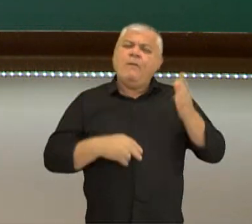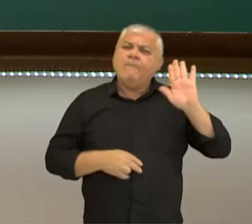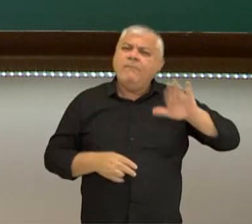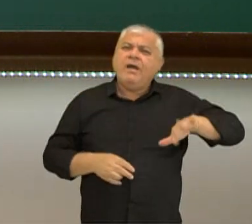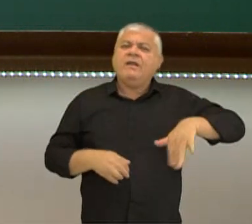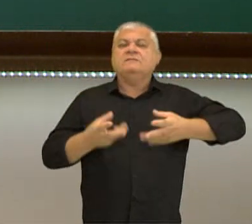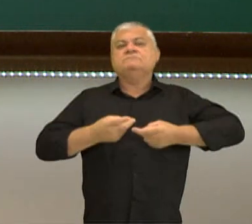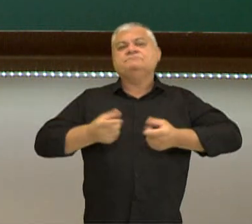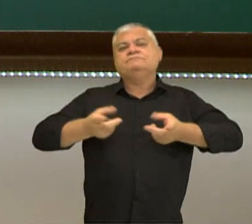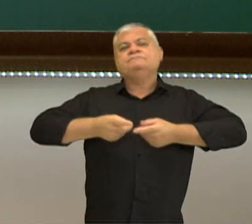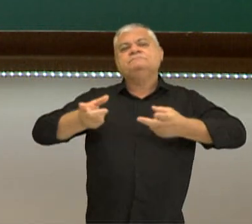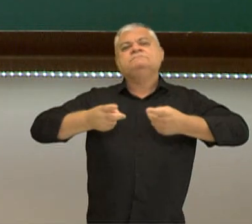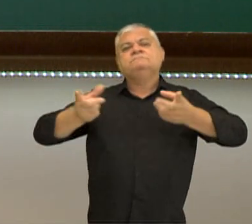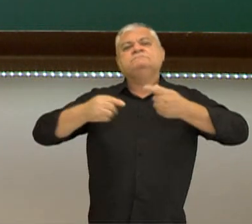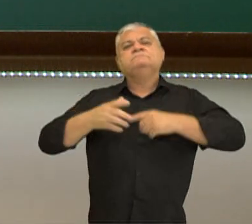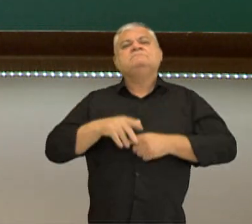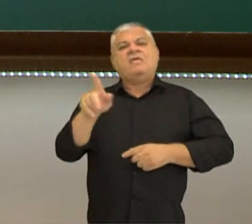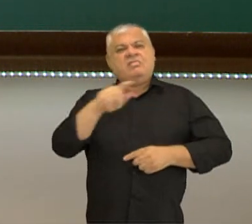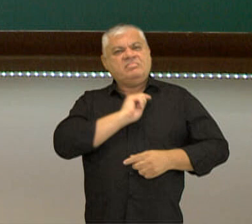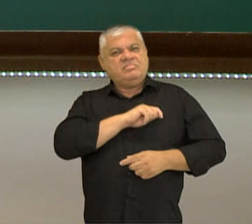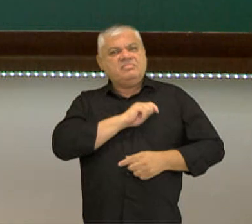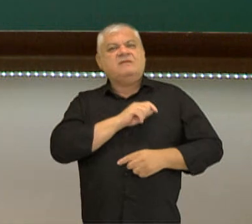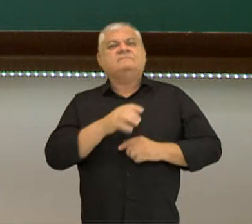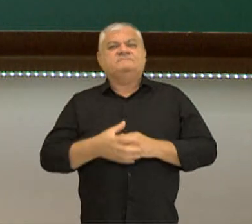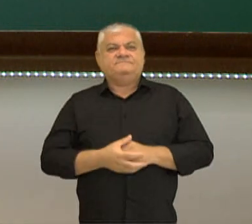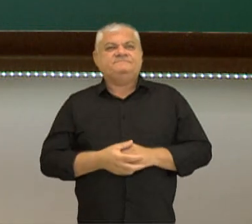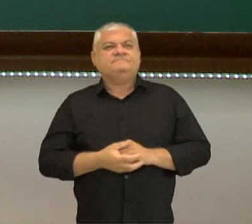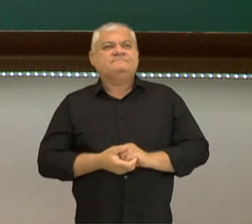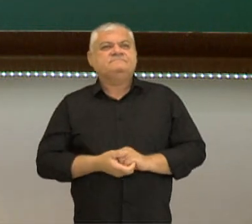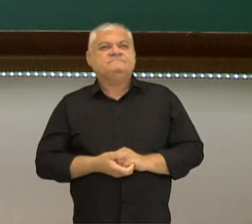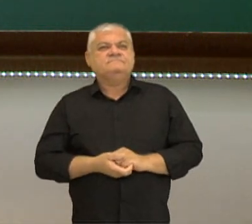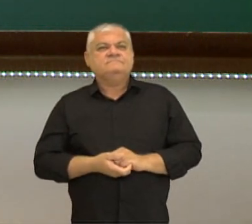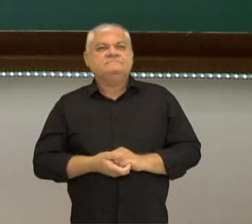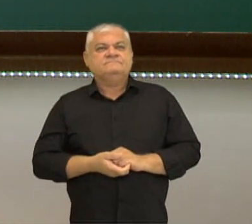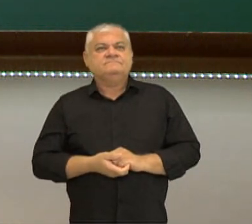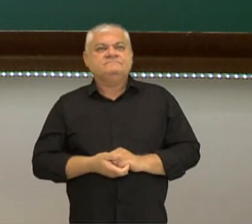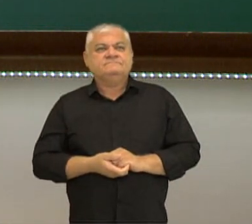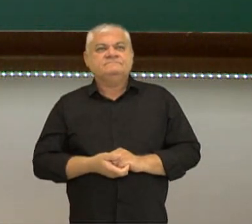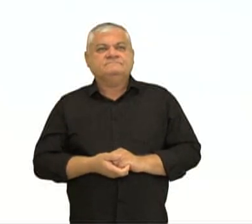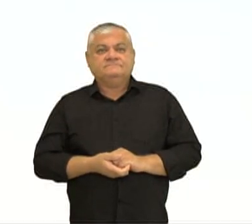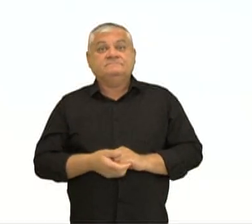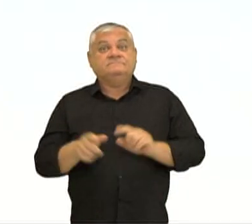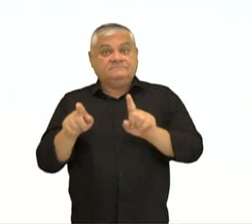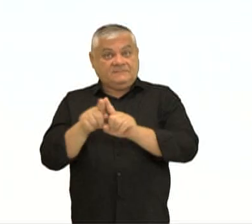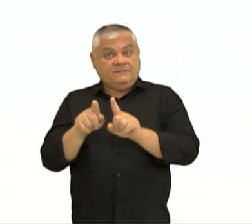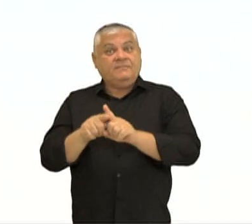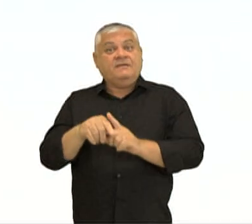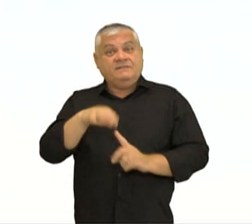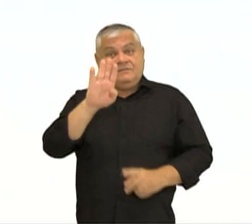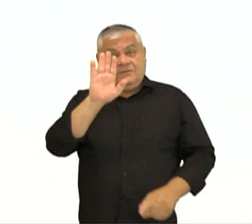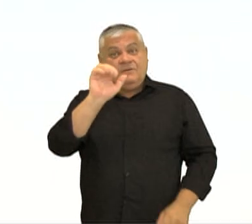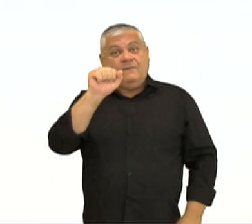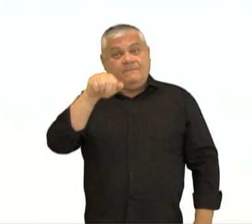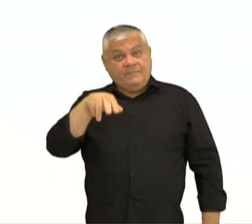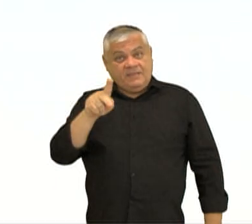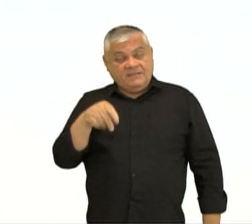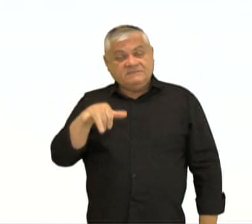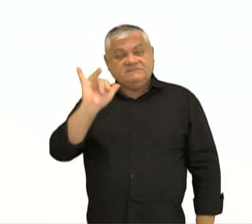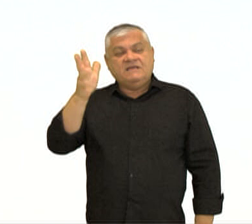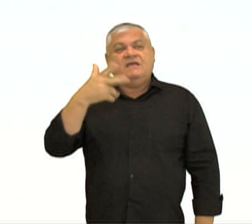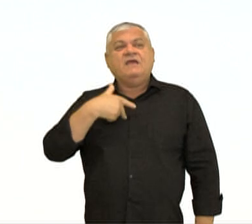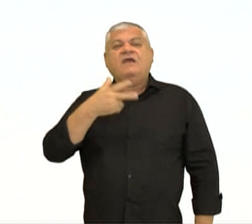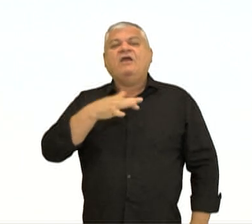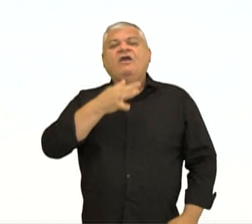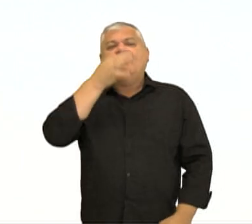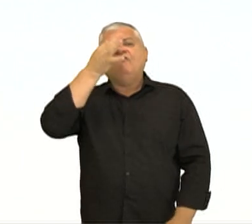artístico. Então ele fez essa interferência também. Então outra aqui obra que ele também vai questionar, também vai criticar,